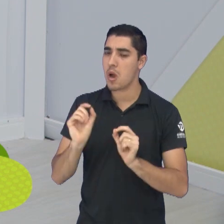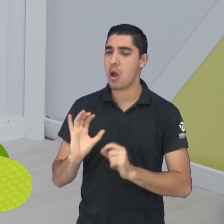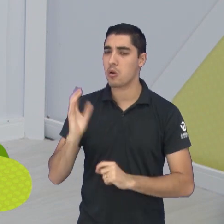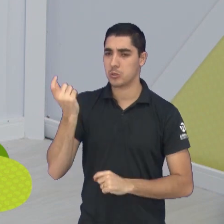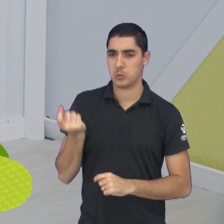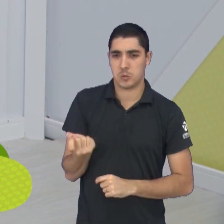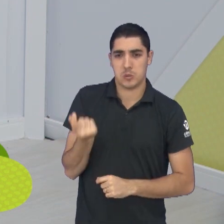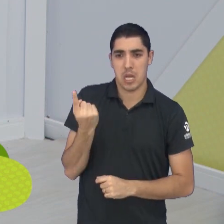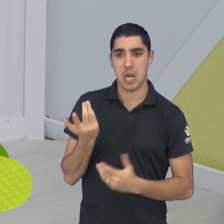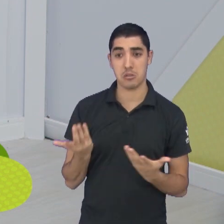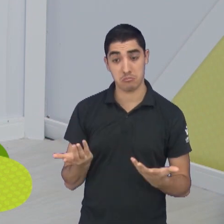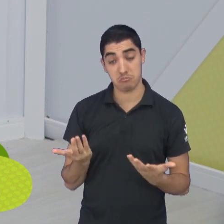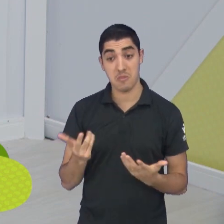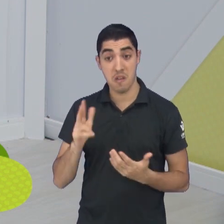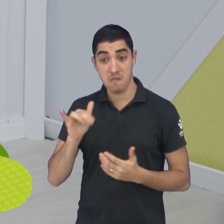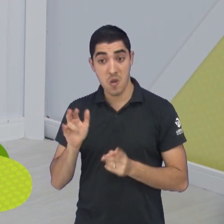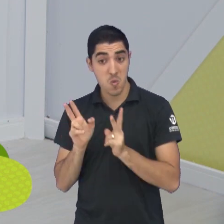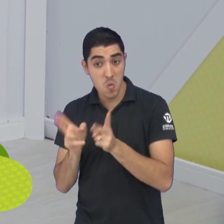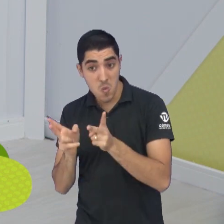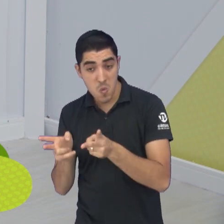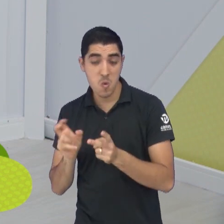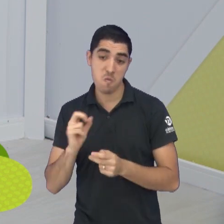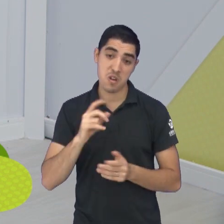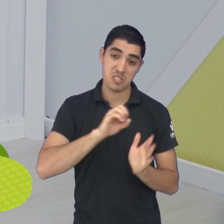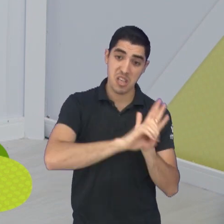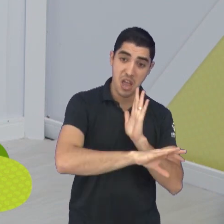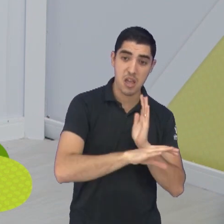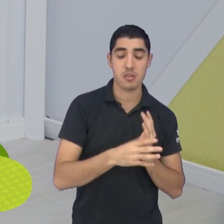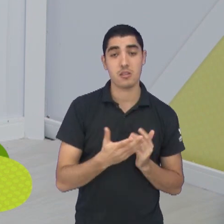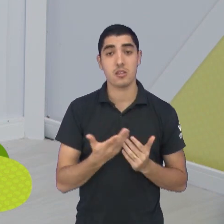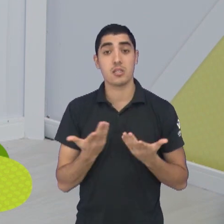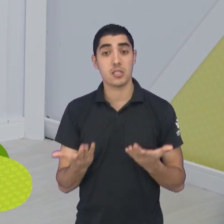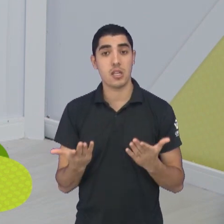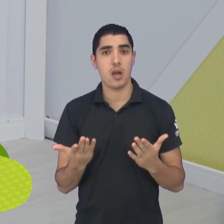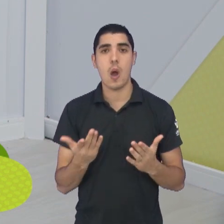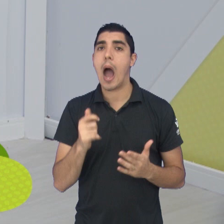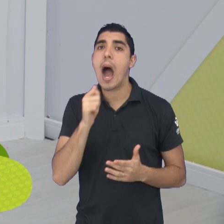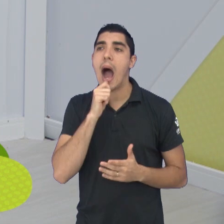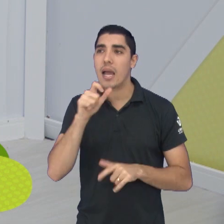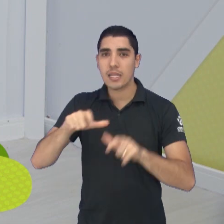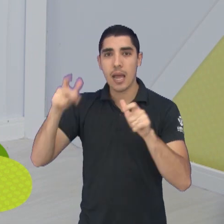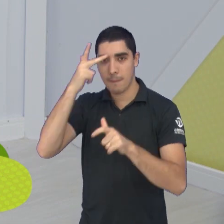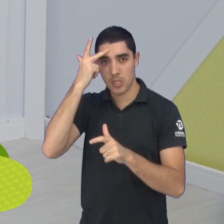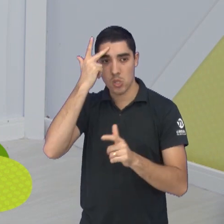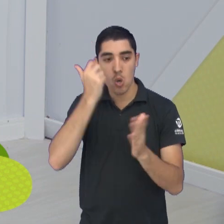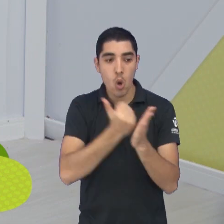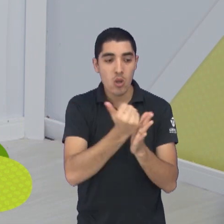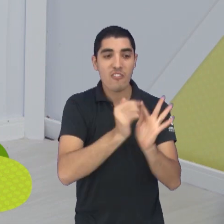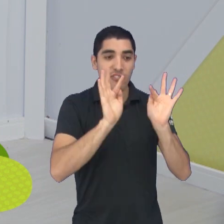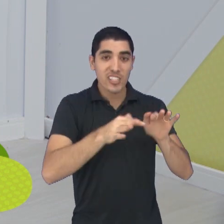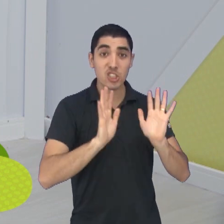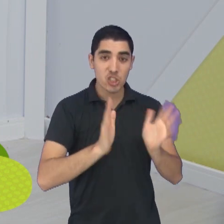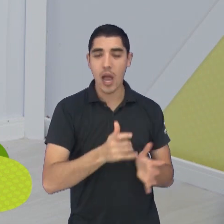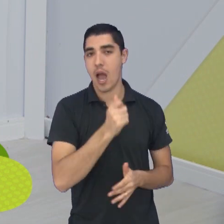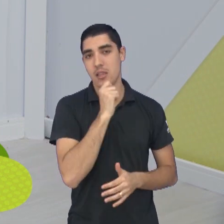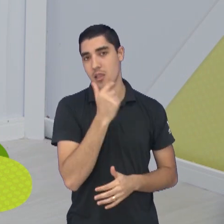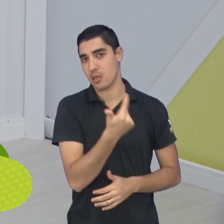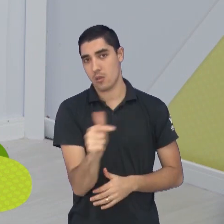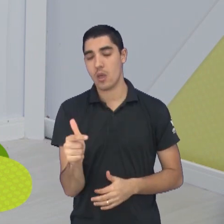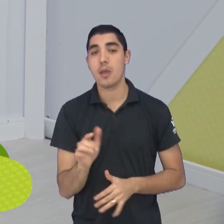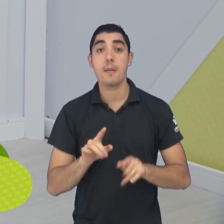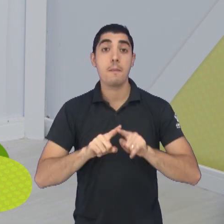uma conversa, se apararam as arestas, enfim, ainda tem contrato para vencer, ninguém estourou o contrato ainda, vamos ver o que vai acontecer, se